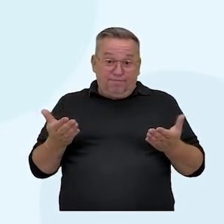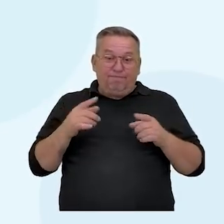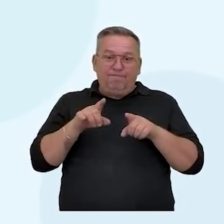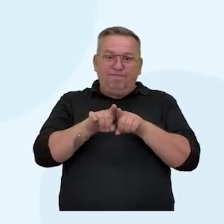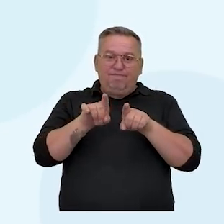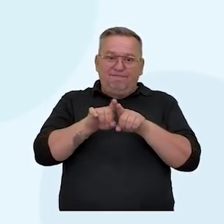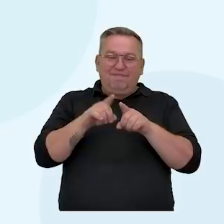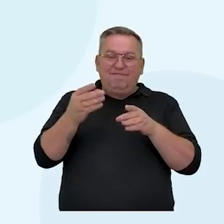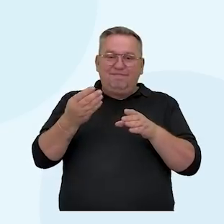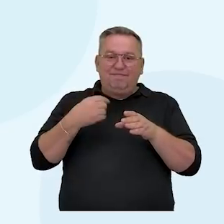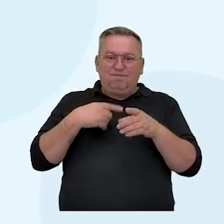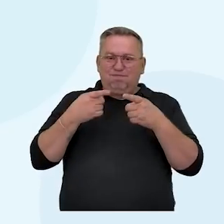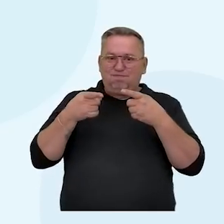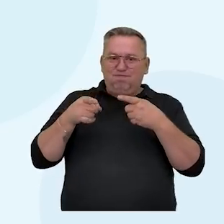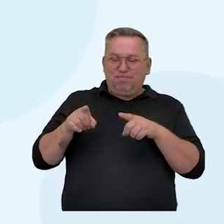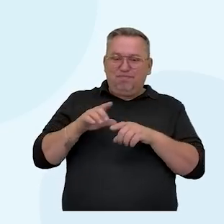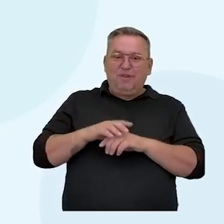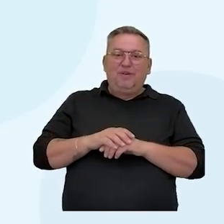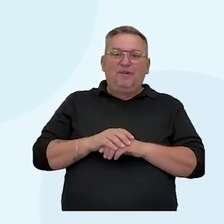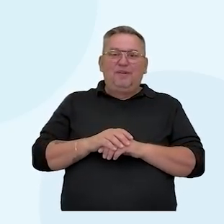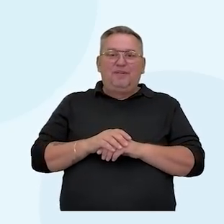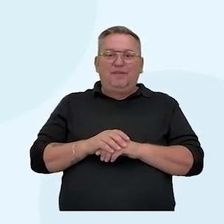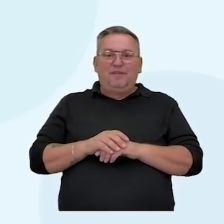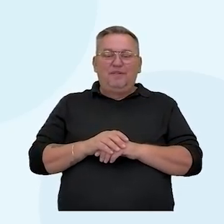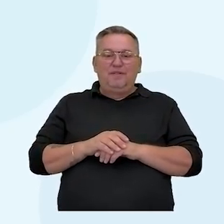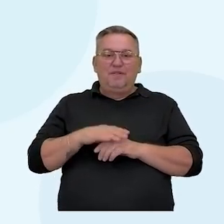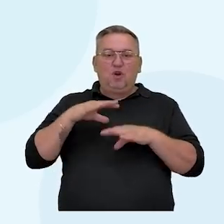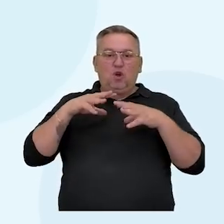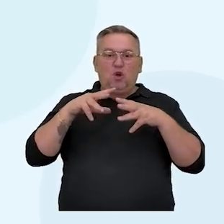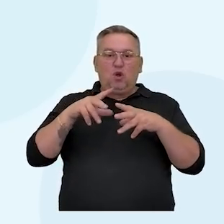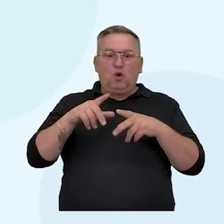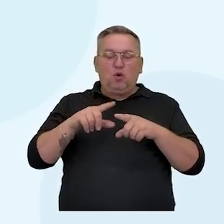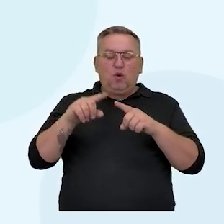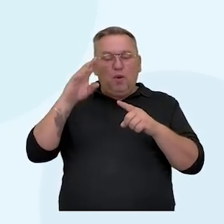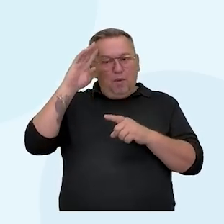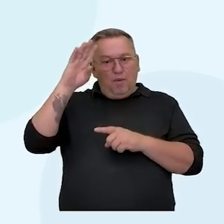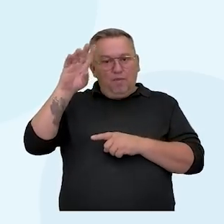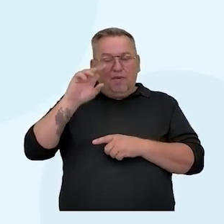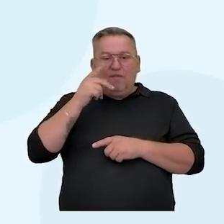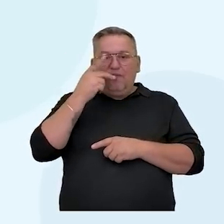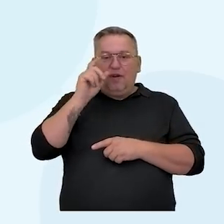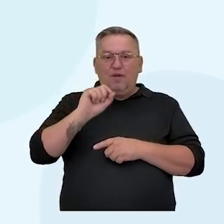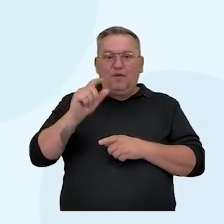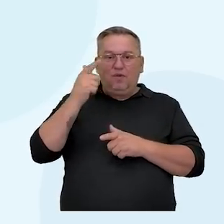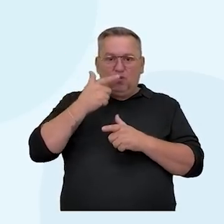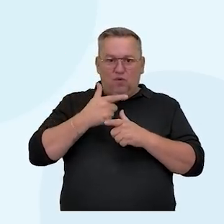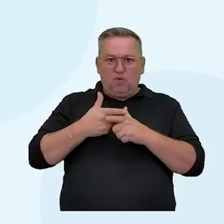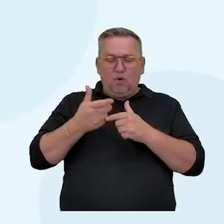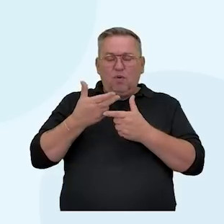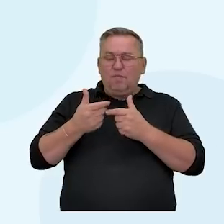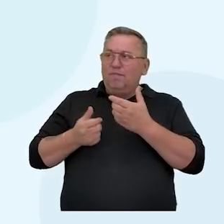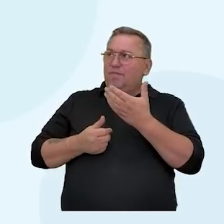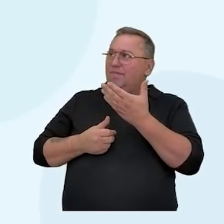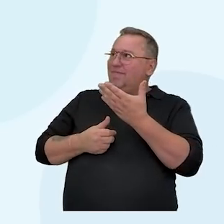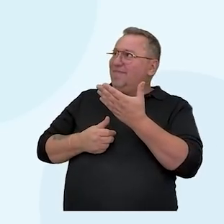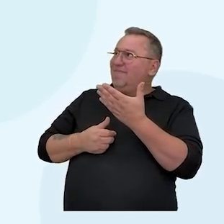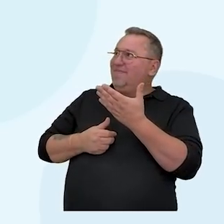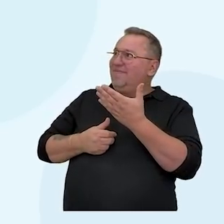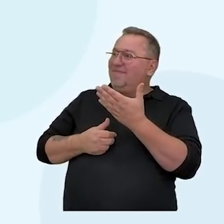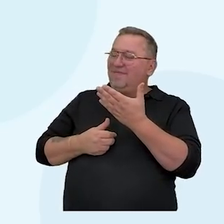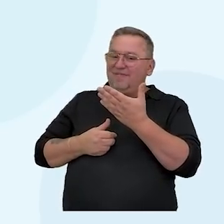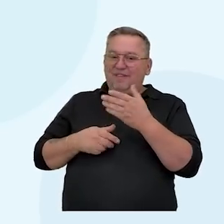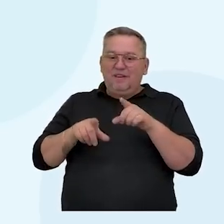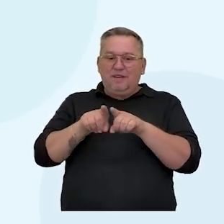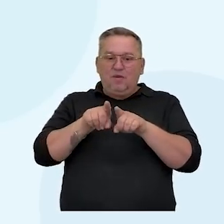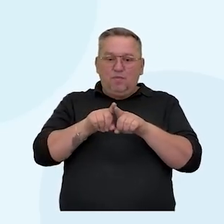de contrariedade, tá? Tudo... Oração principal falou sobre água e no final você vai contra